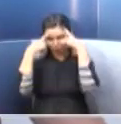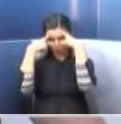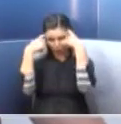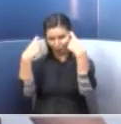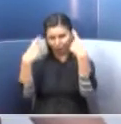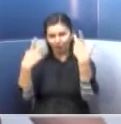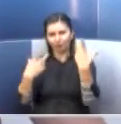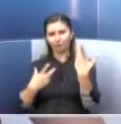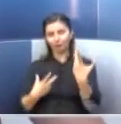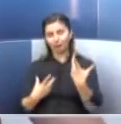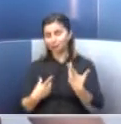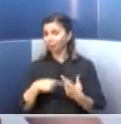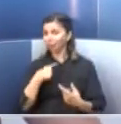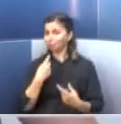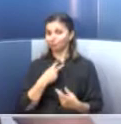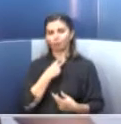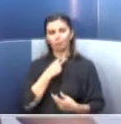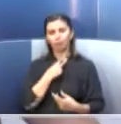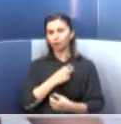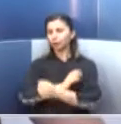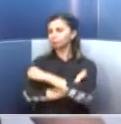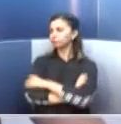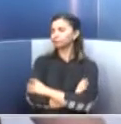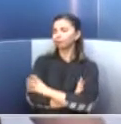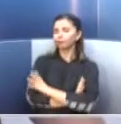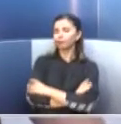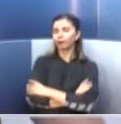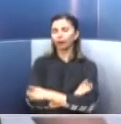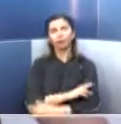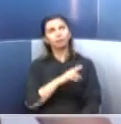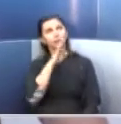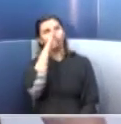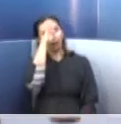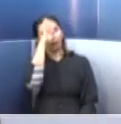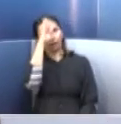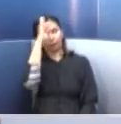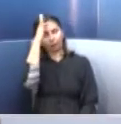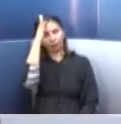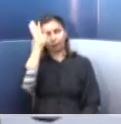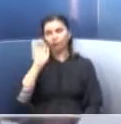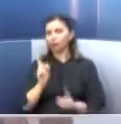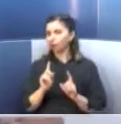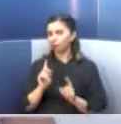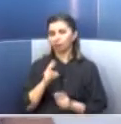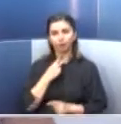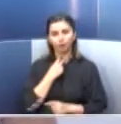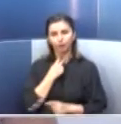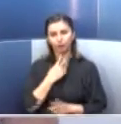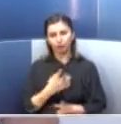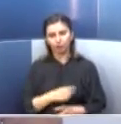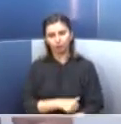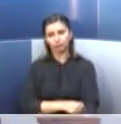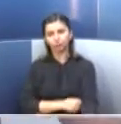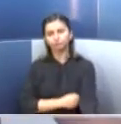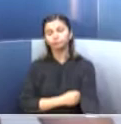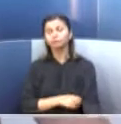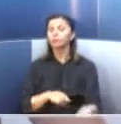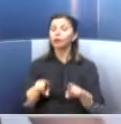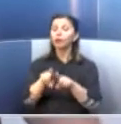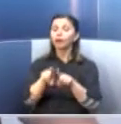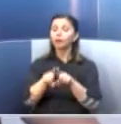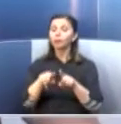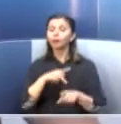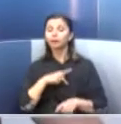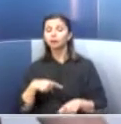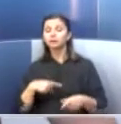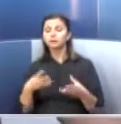não podemos cruzar os nossos braços, muito menos fechar os nossos olhos para um assunto tão importante quanto esse. Também, senhor